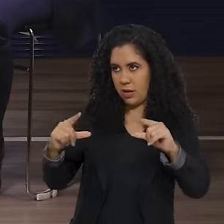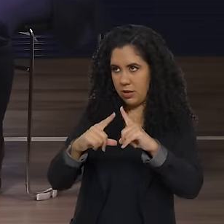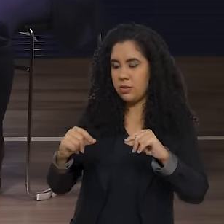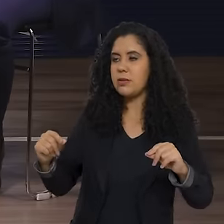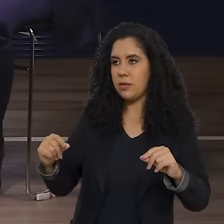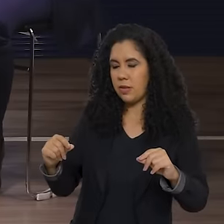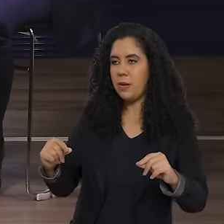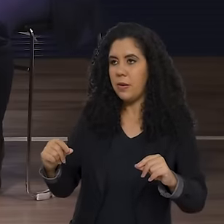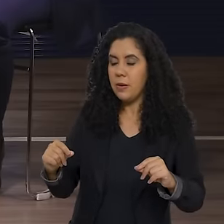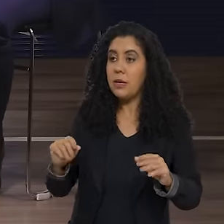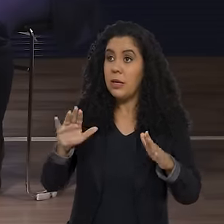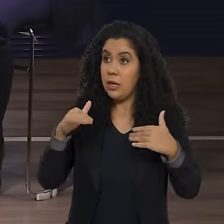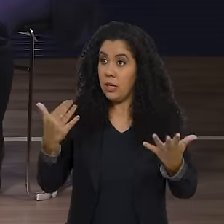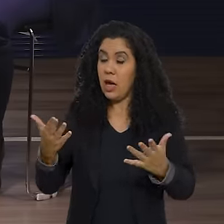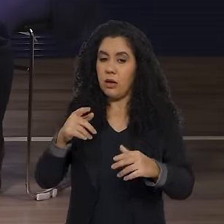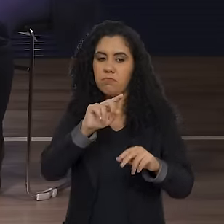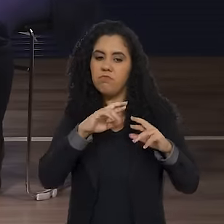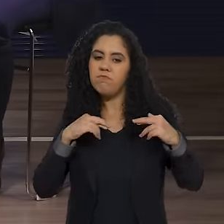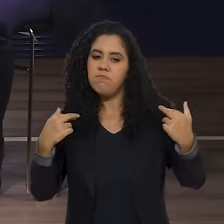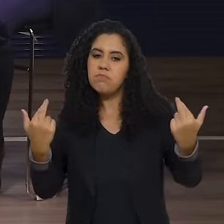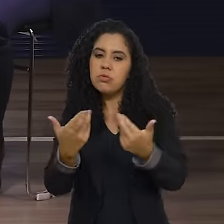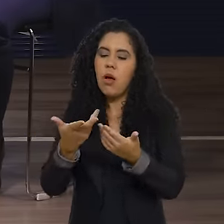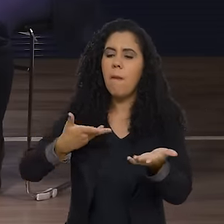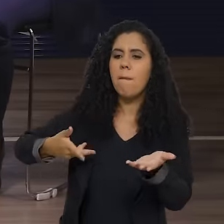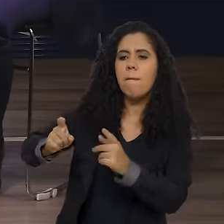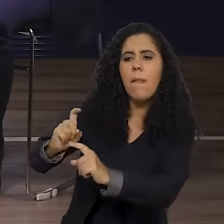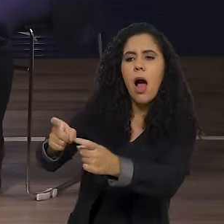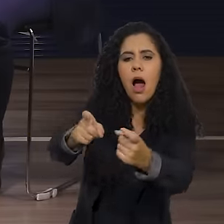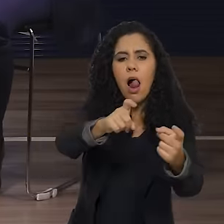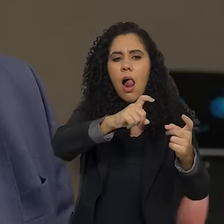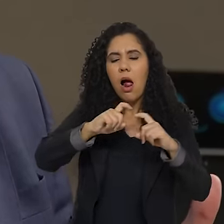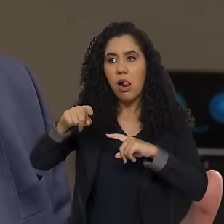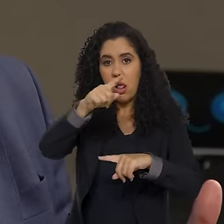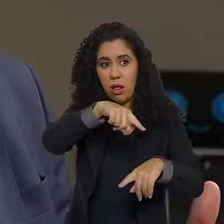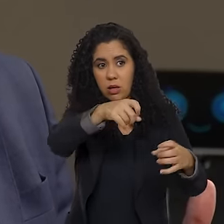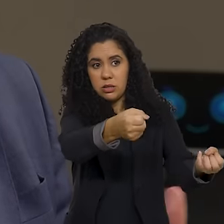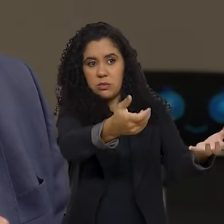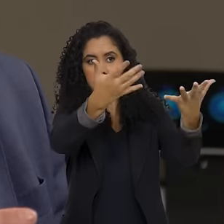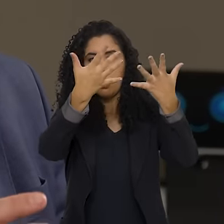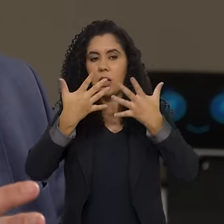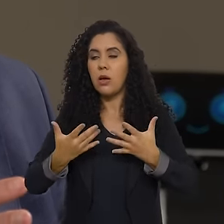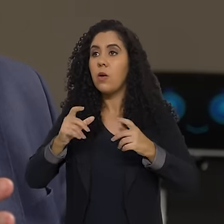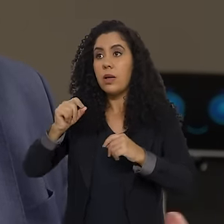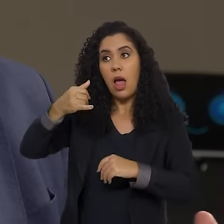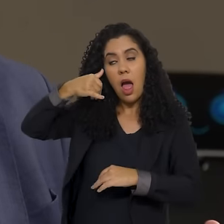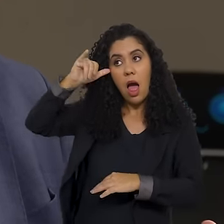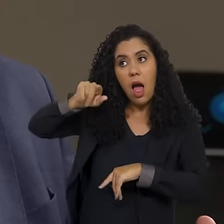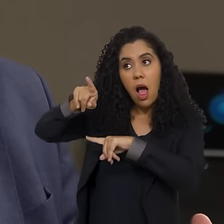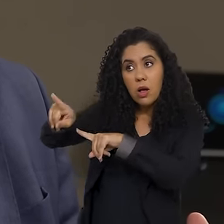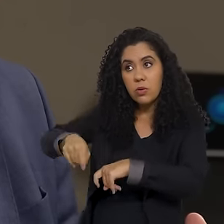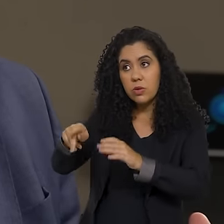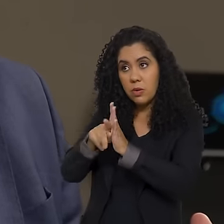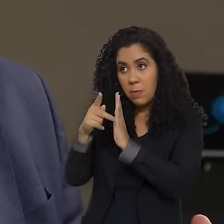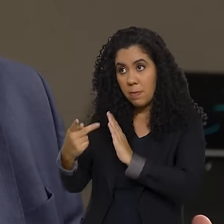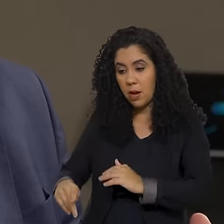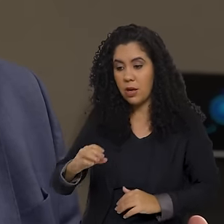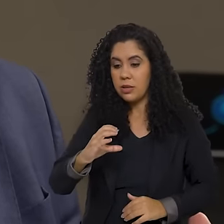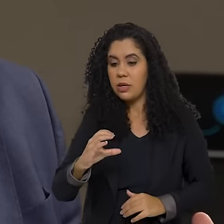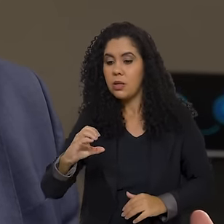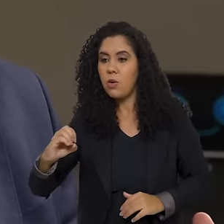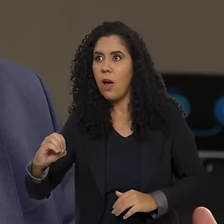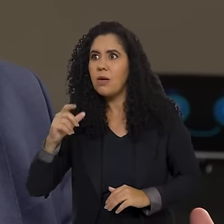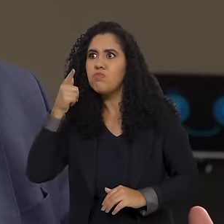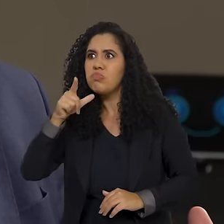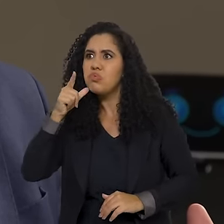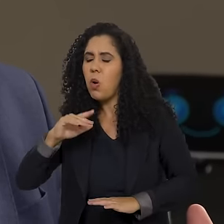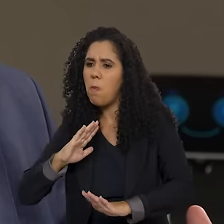Brasília. E eles relatavam que a agricultura aqui no Centro-Oeste está crescendo